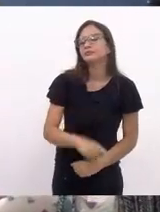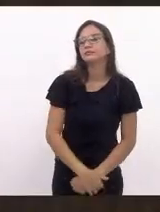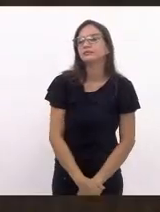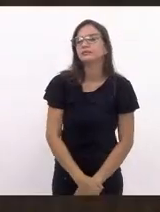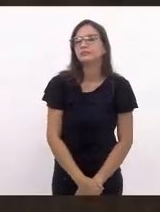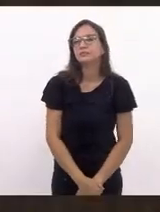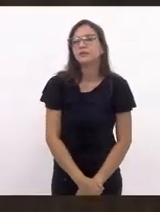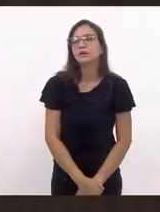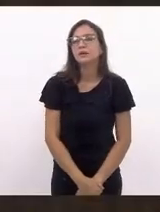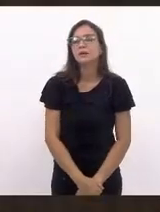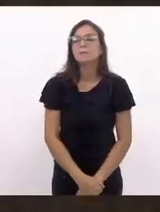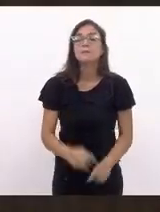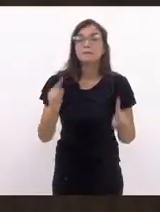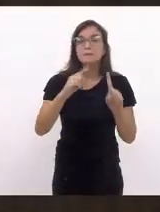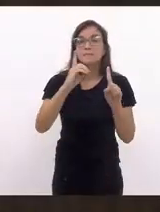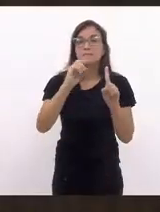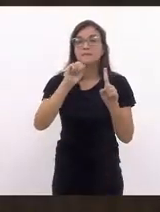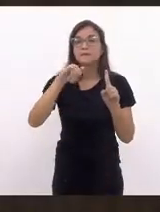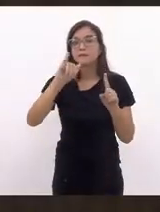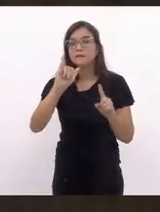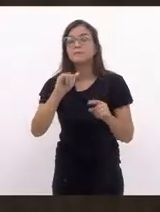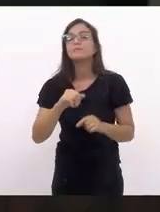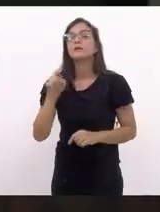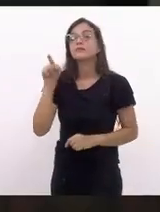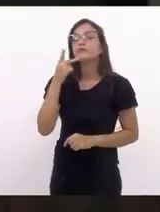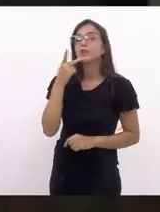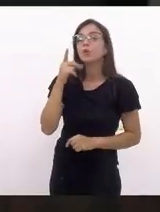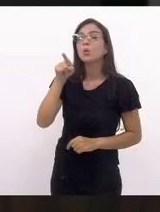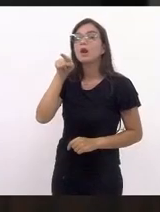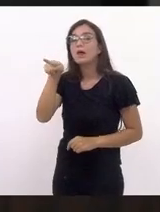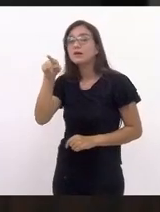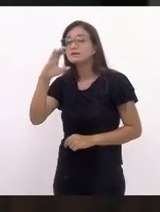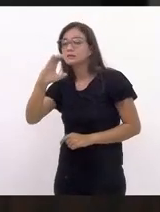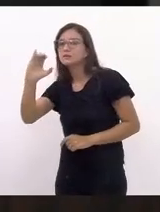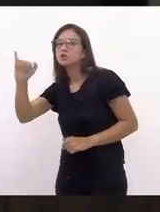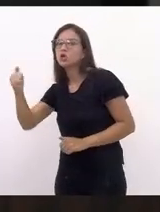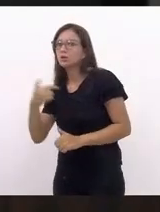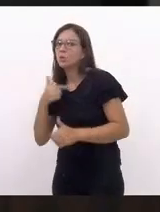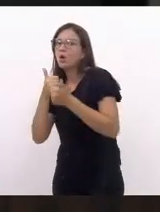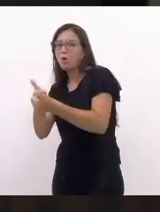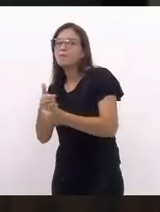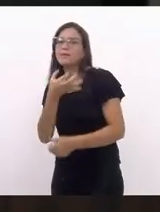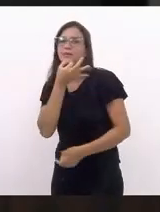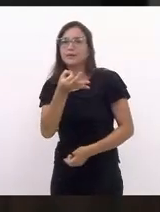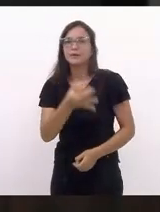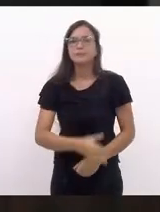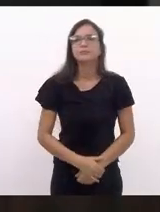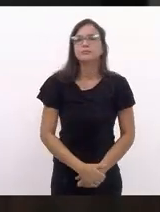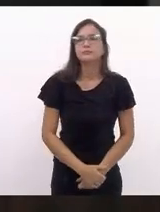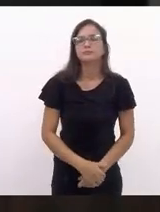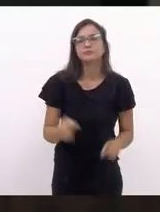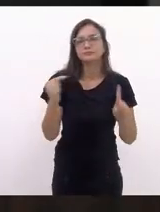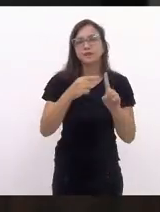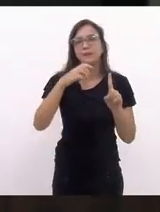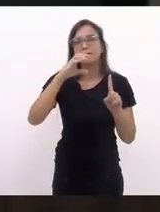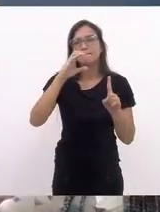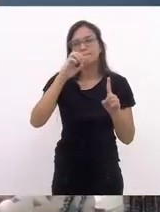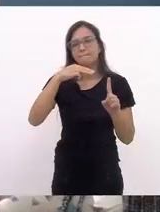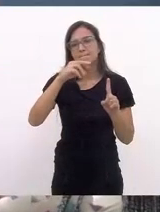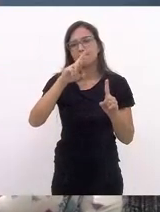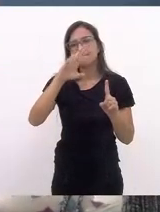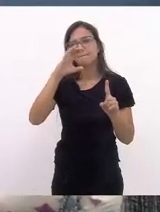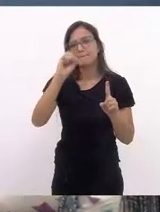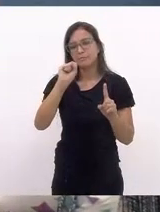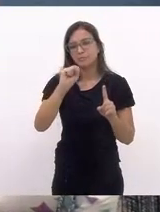o seu presente no mérito acompanhe parecer da ccj para que opção de orçamento total do o Marcus Miller